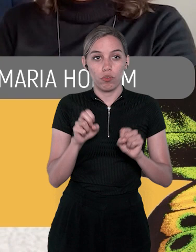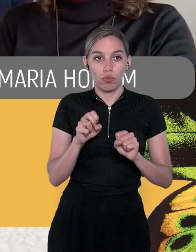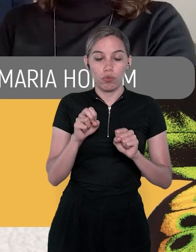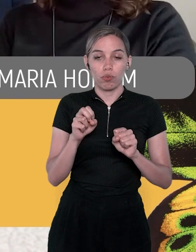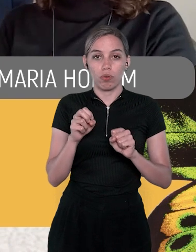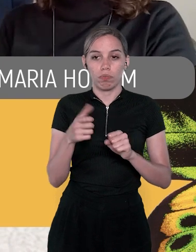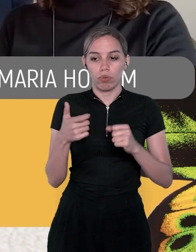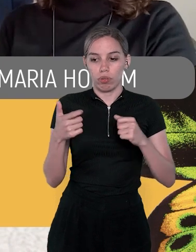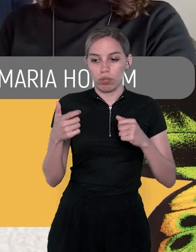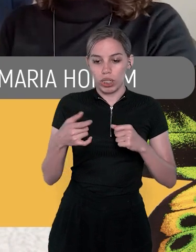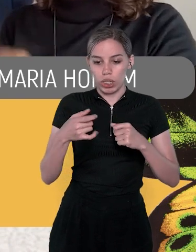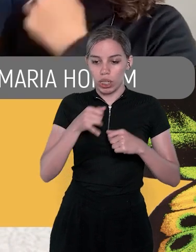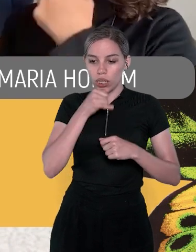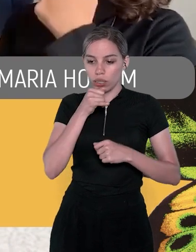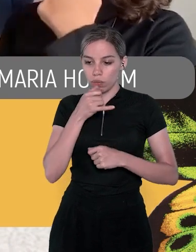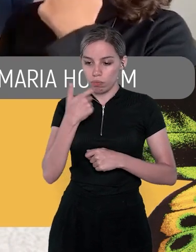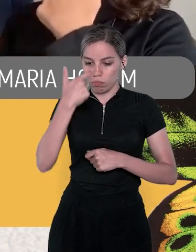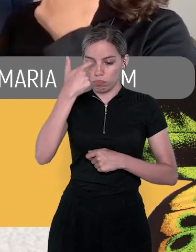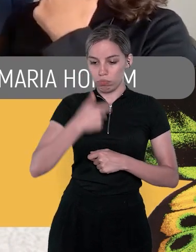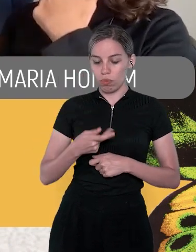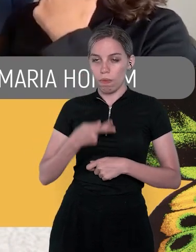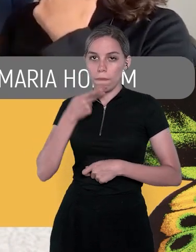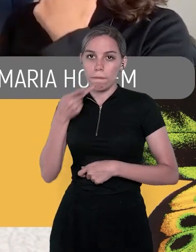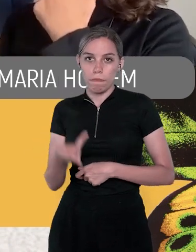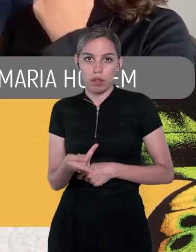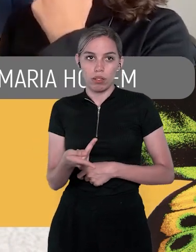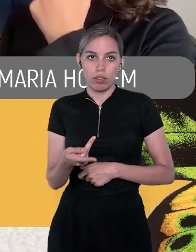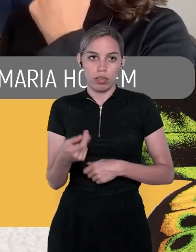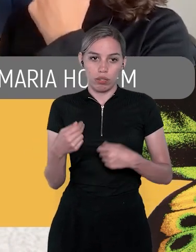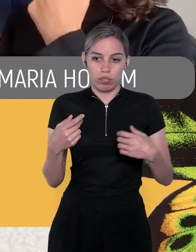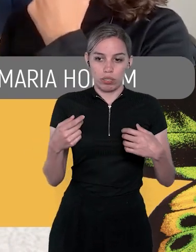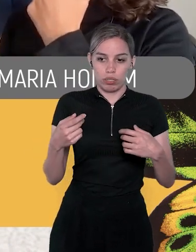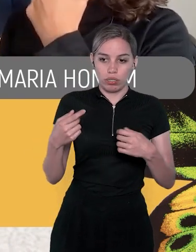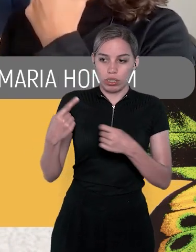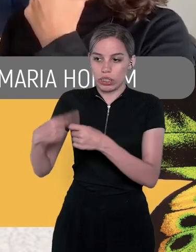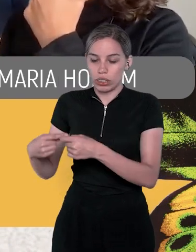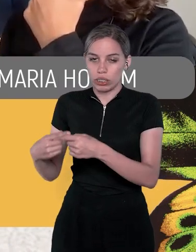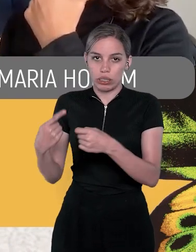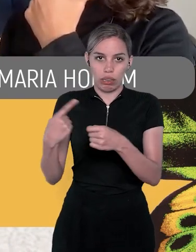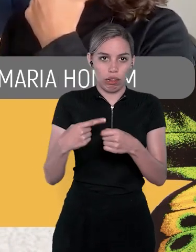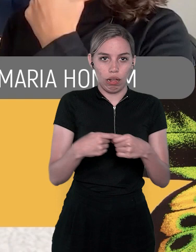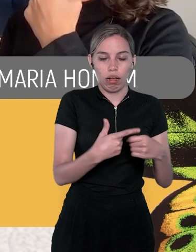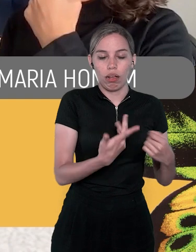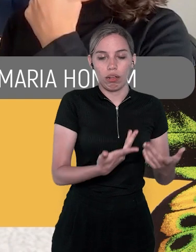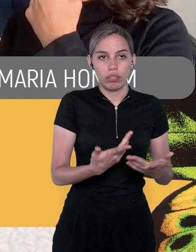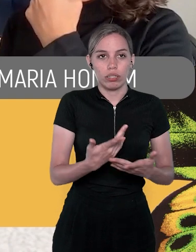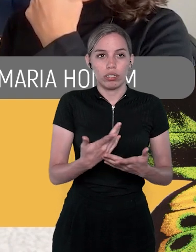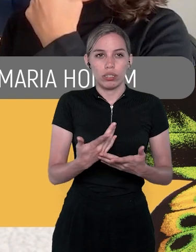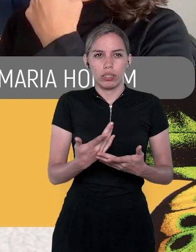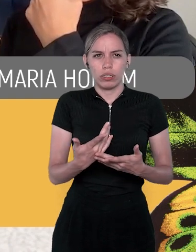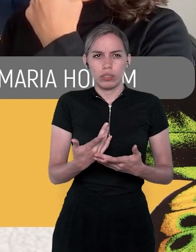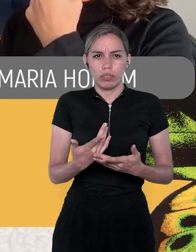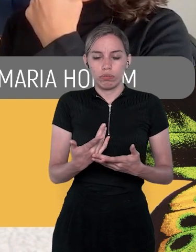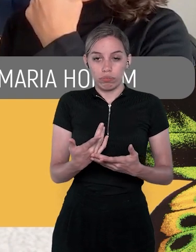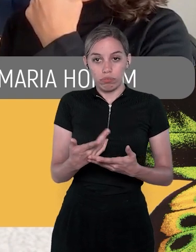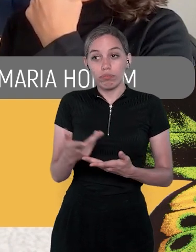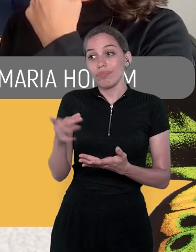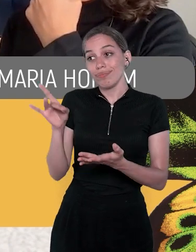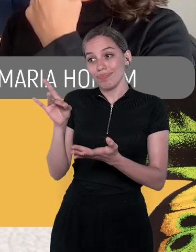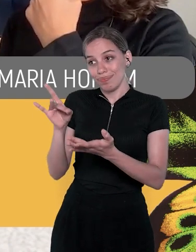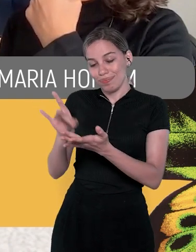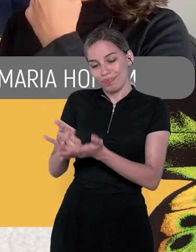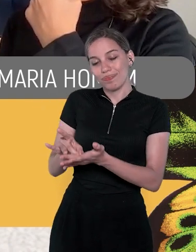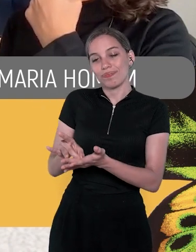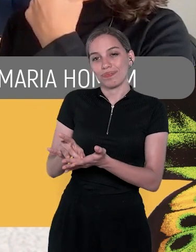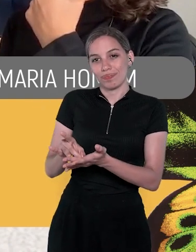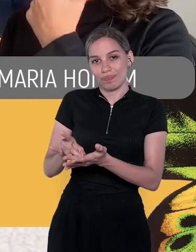você falou sobre a coisa do lugar de fala, da estratificação, né, na cidade, etc. E de